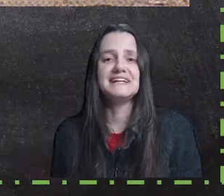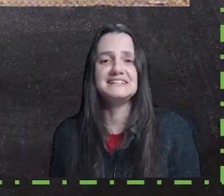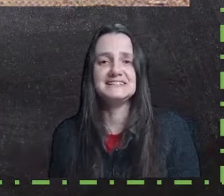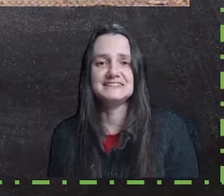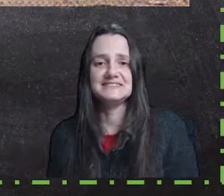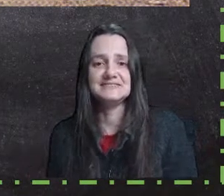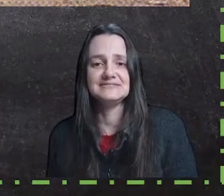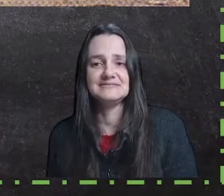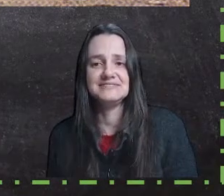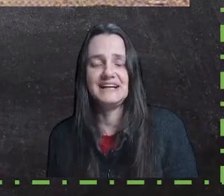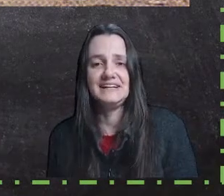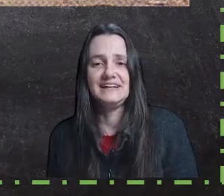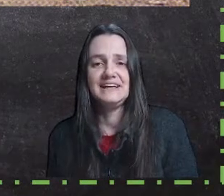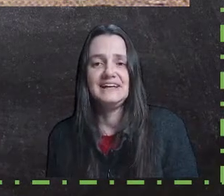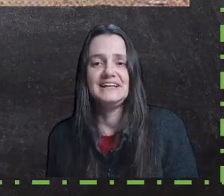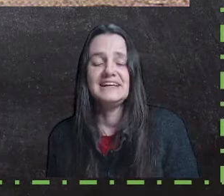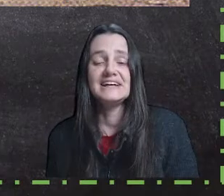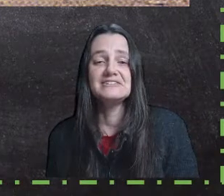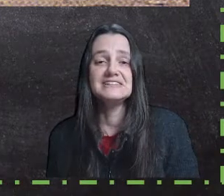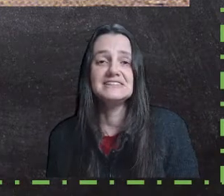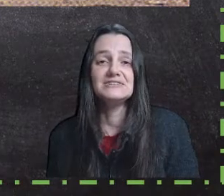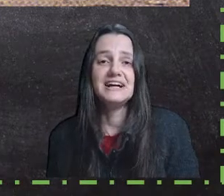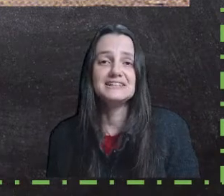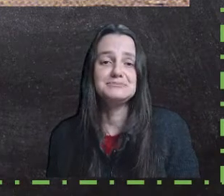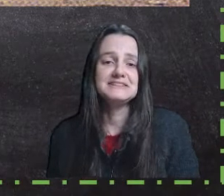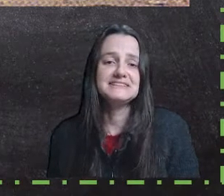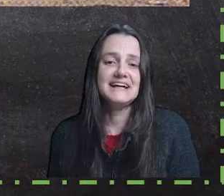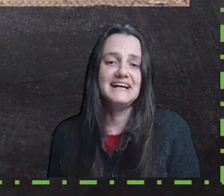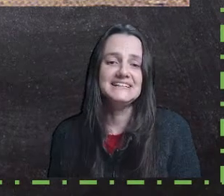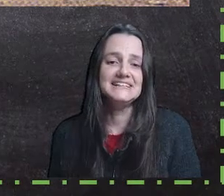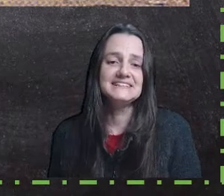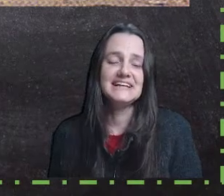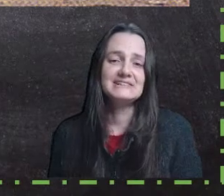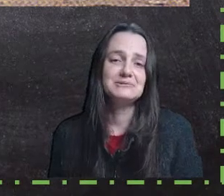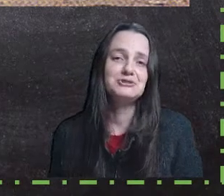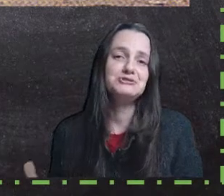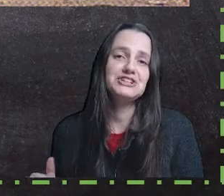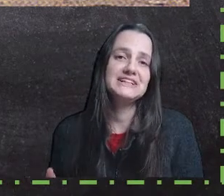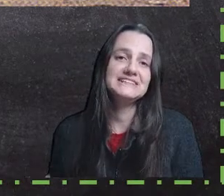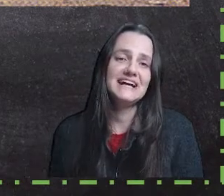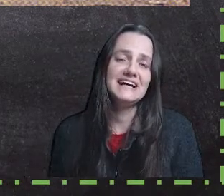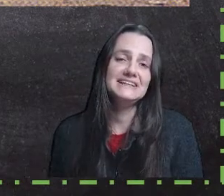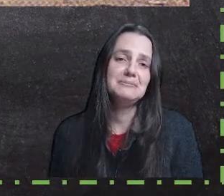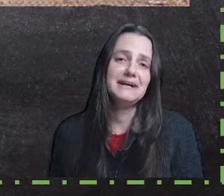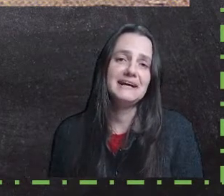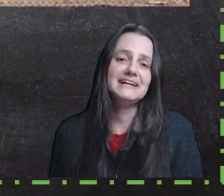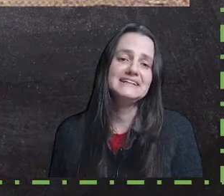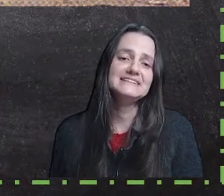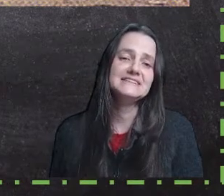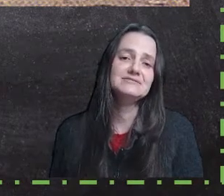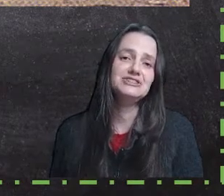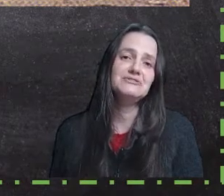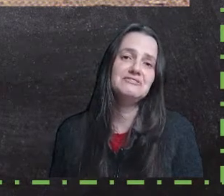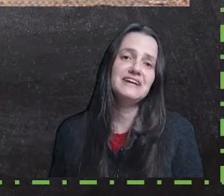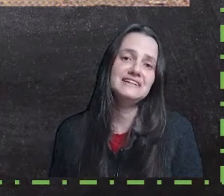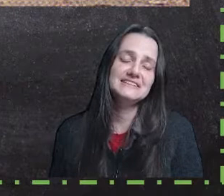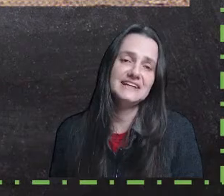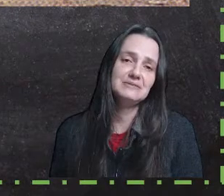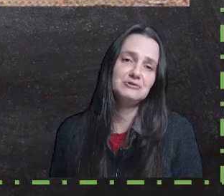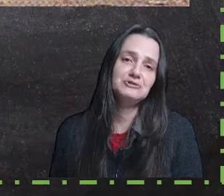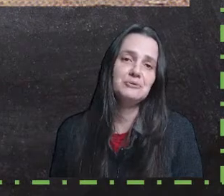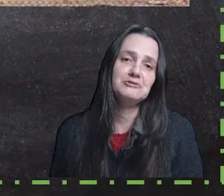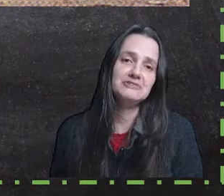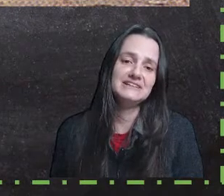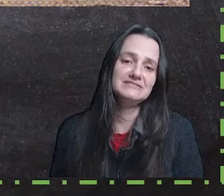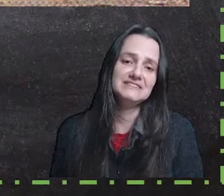com as pastagens, tá? E o que aconteceu? As pastagens eram muito utilizadas para a criação de